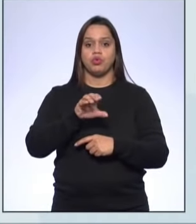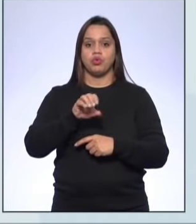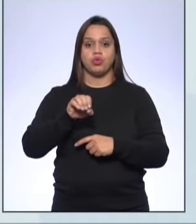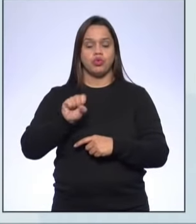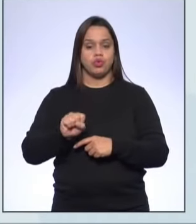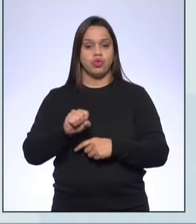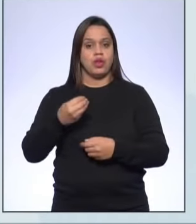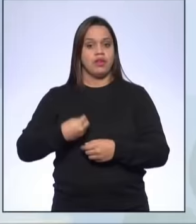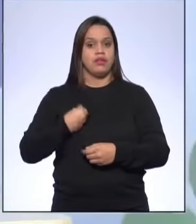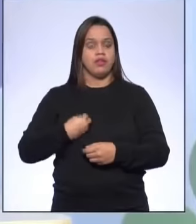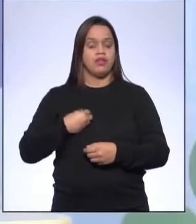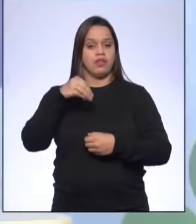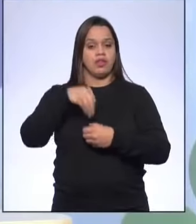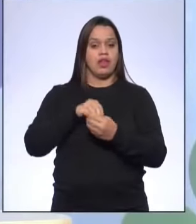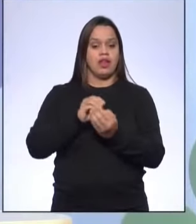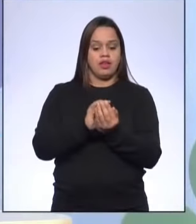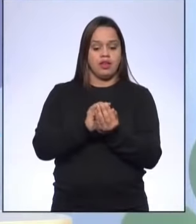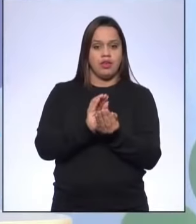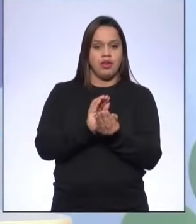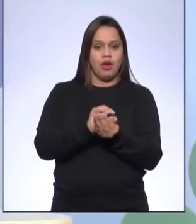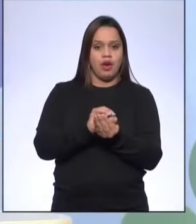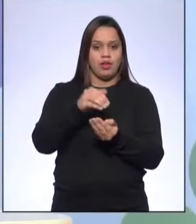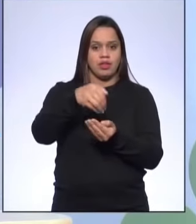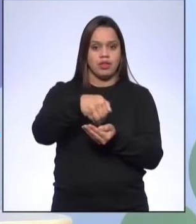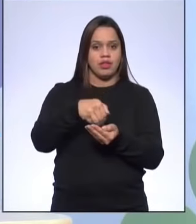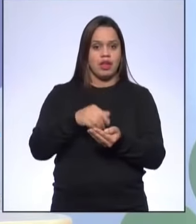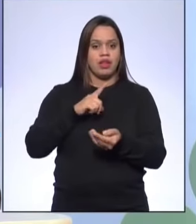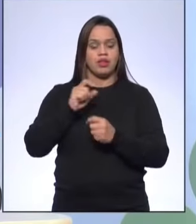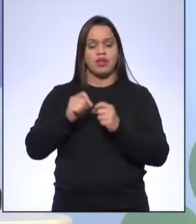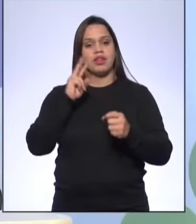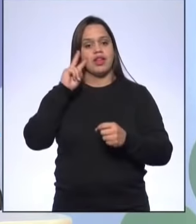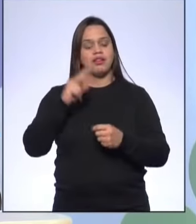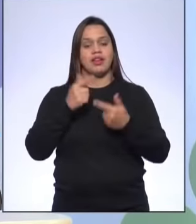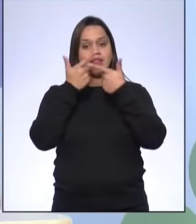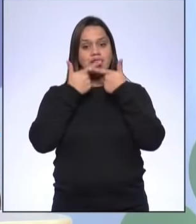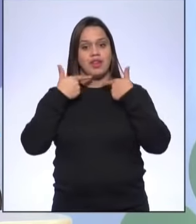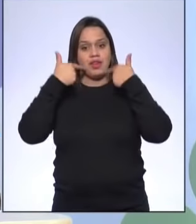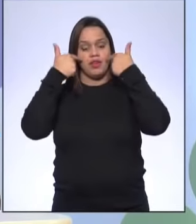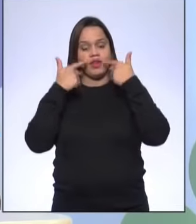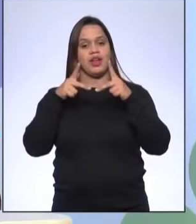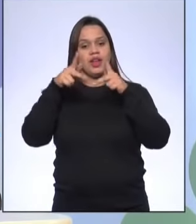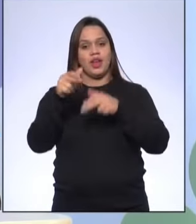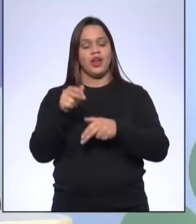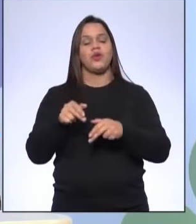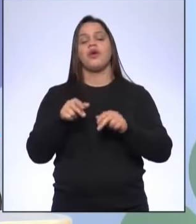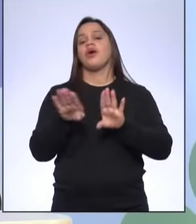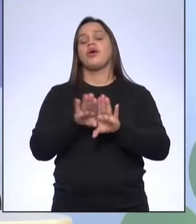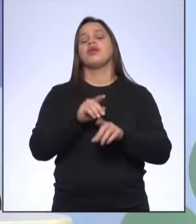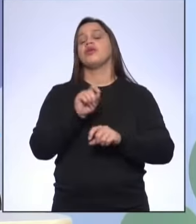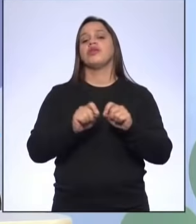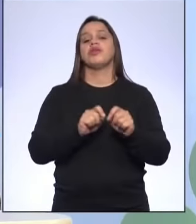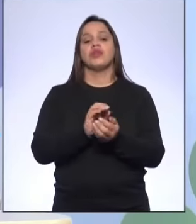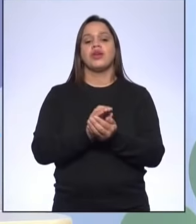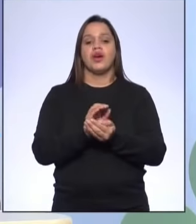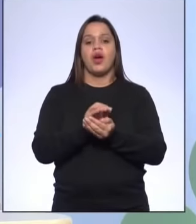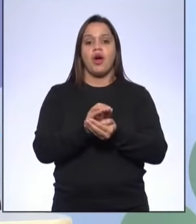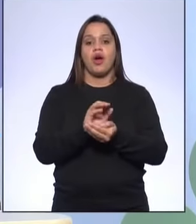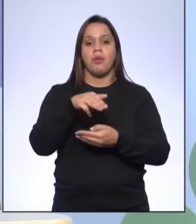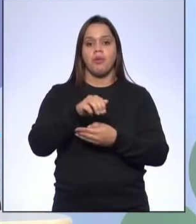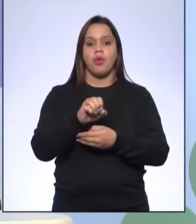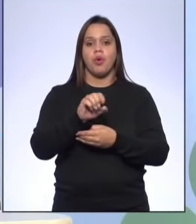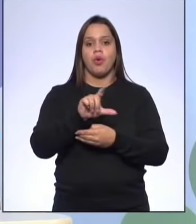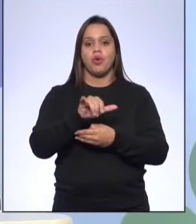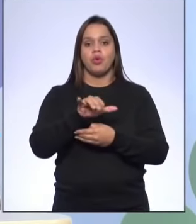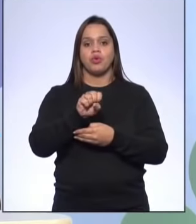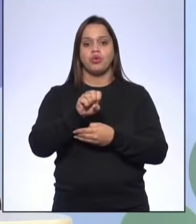concha até tem a expressão em inglês rap acessa clicando está muito feliz você sorrir como uma concha cleverson aqueles moluscos que